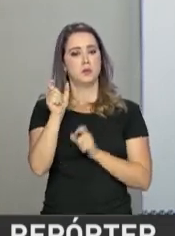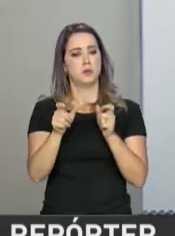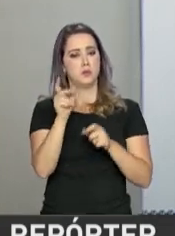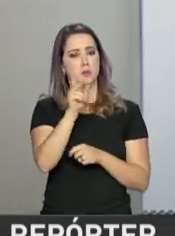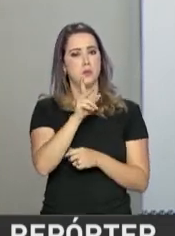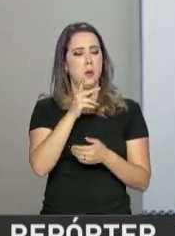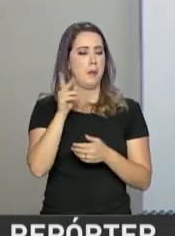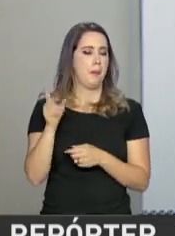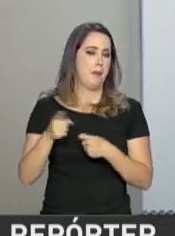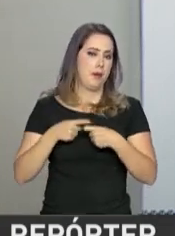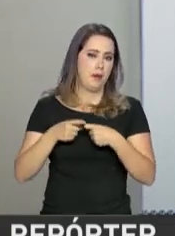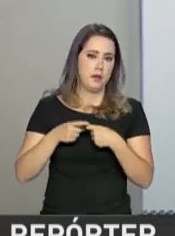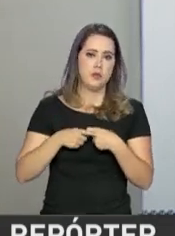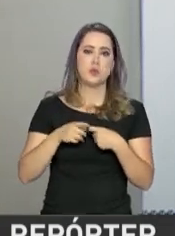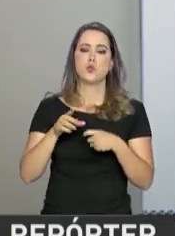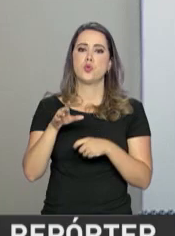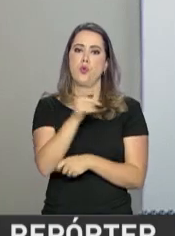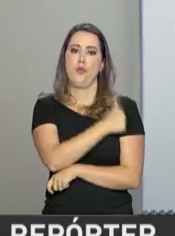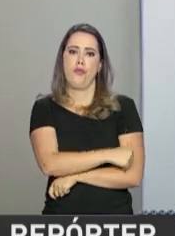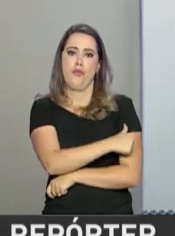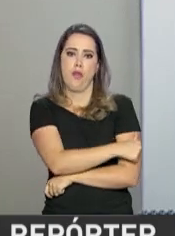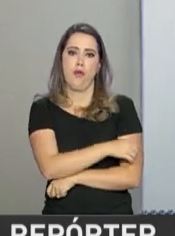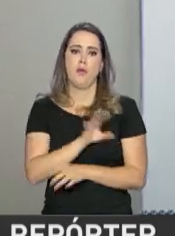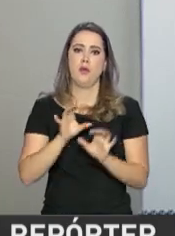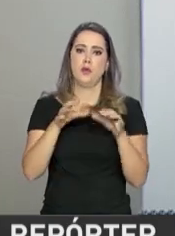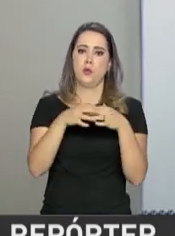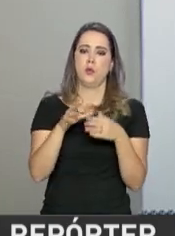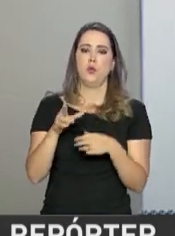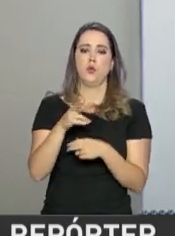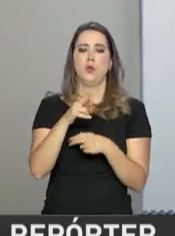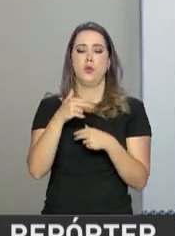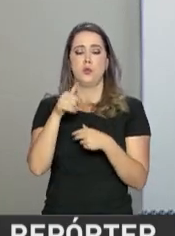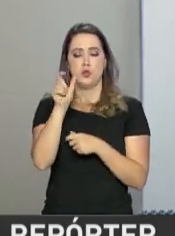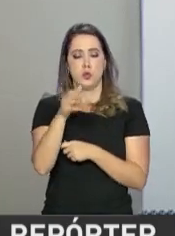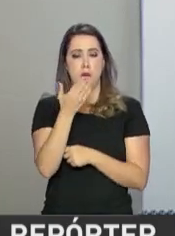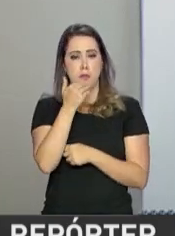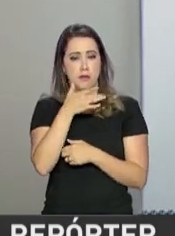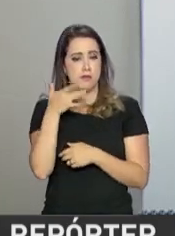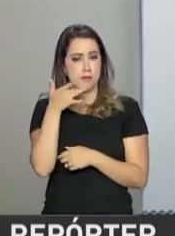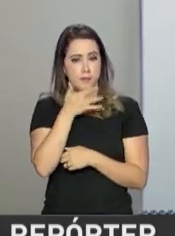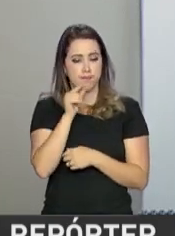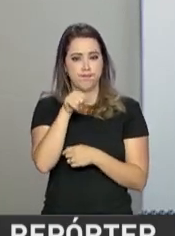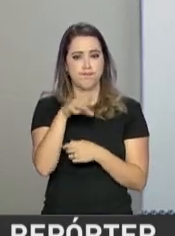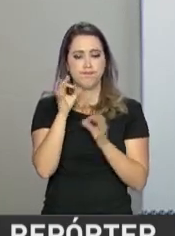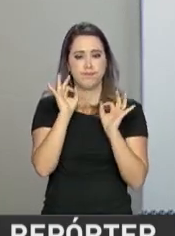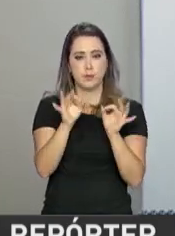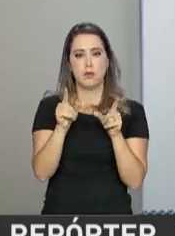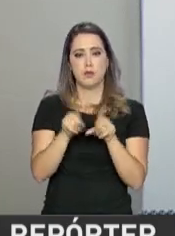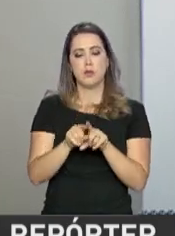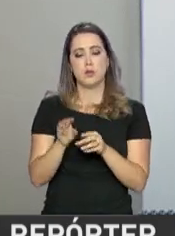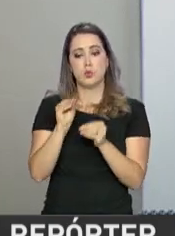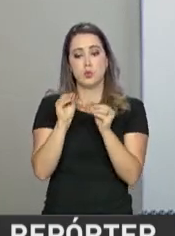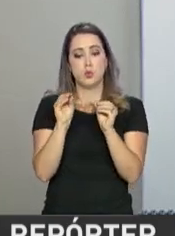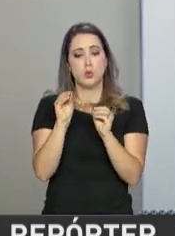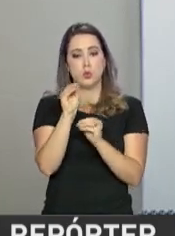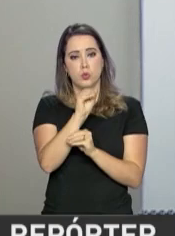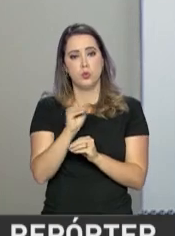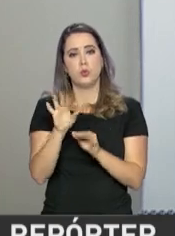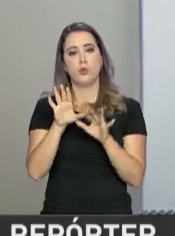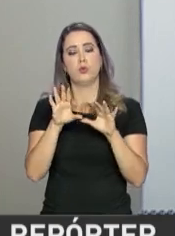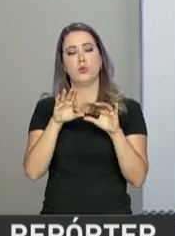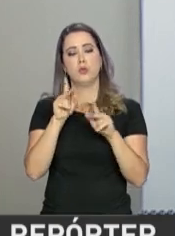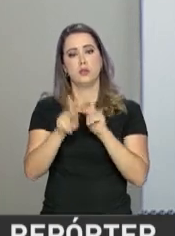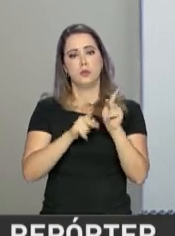nutricionistas agente comunitário de saúde que atuam diretamente com a população é no cuidado e prevenção